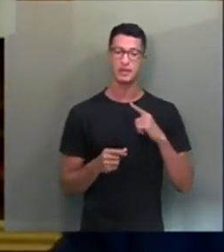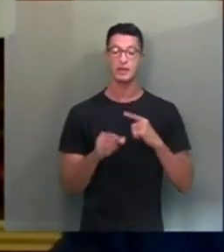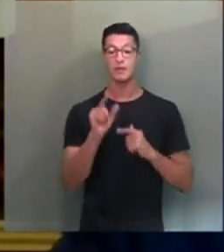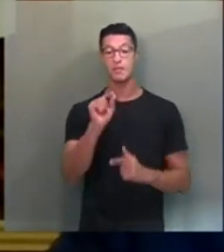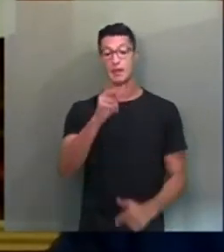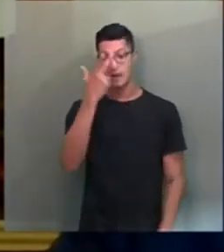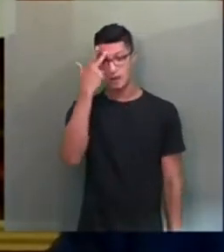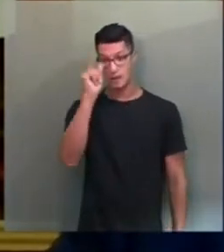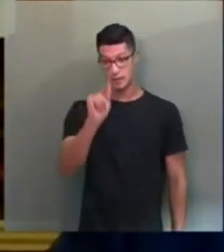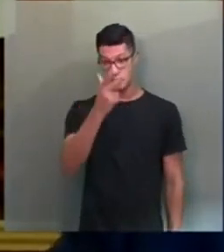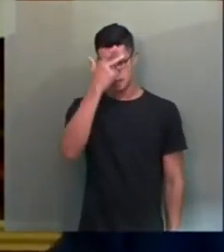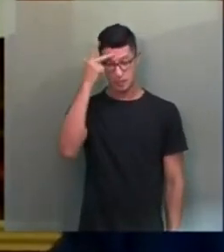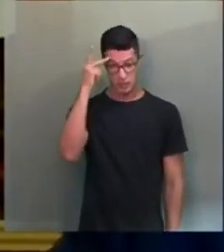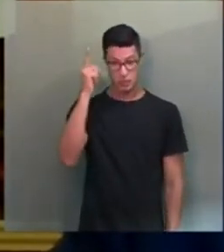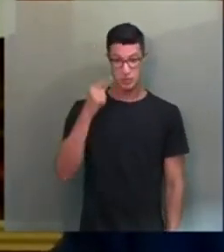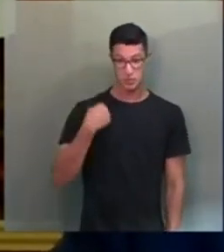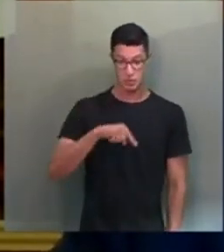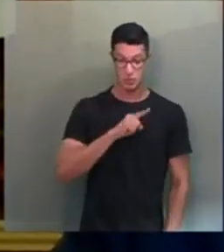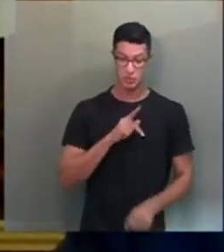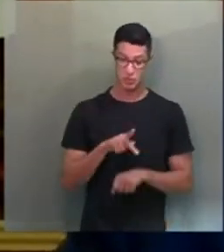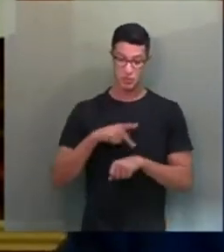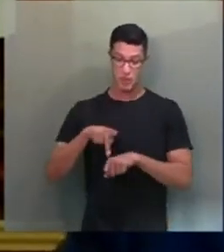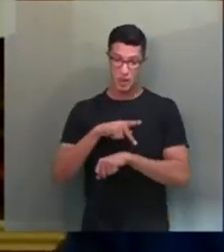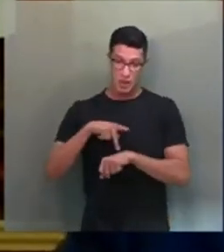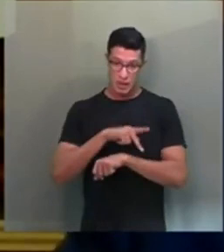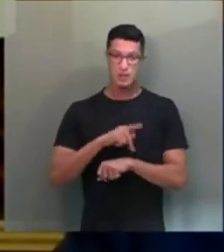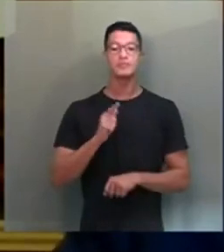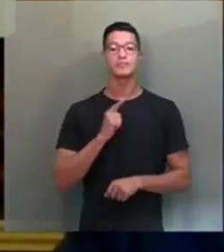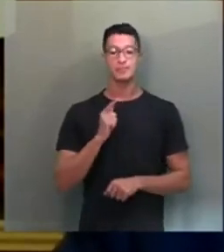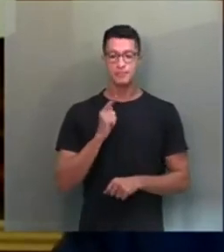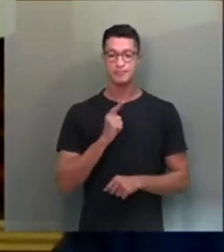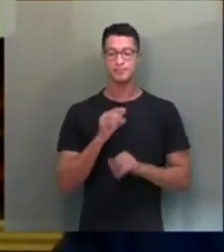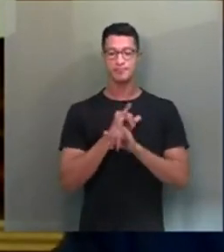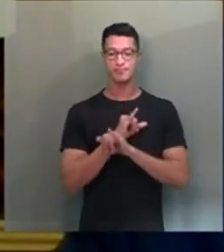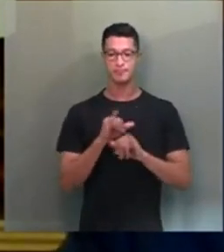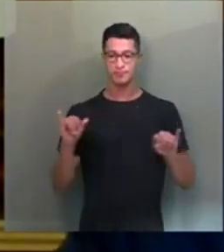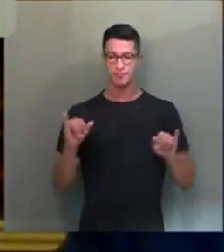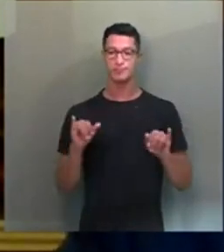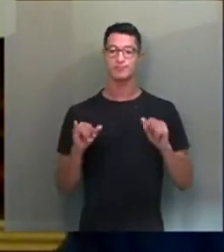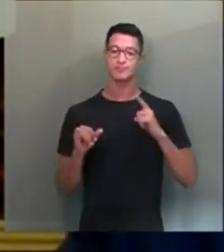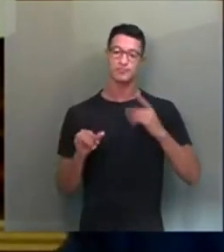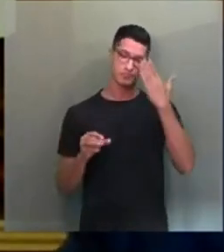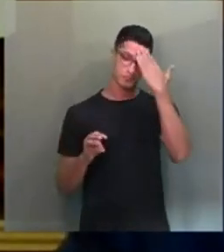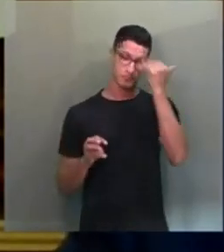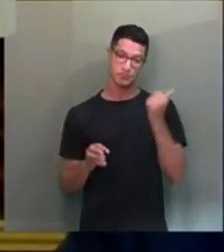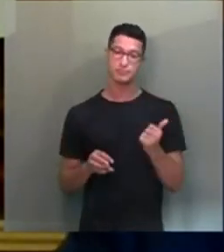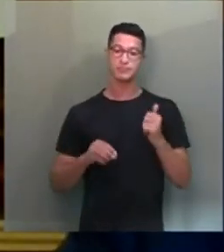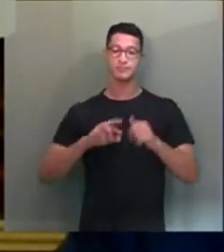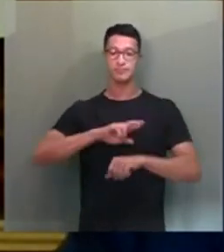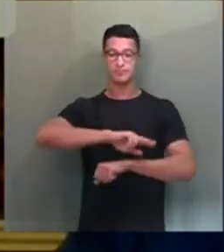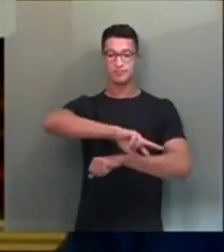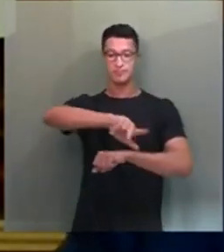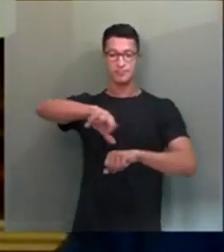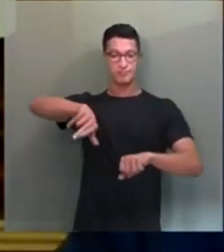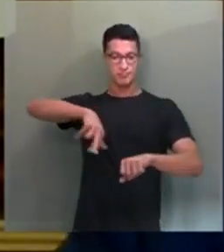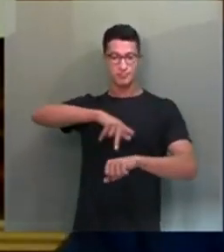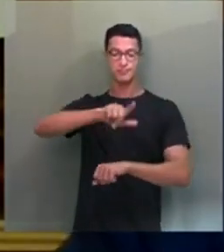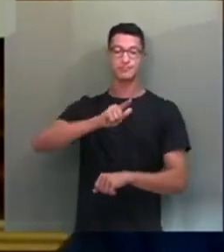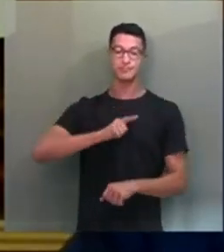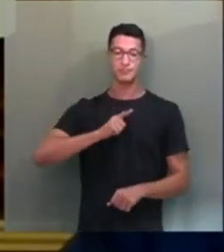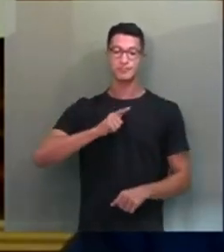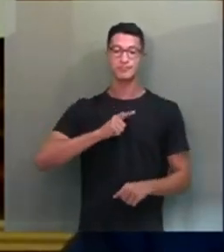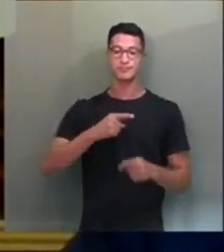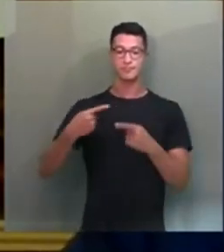as pessoas todas em nosso país tenham notícia, saibam da diversidade